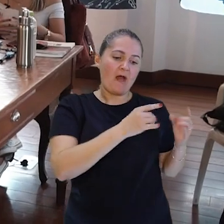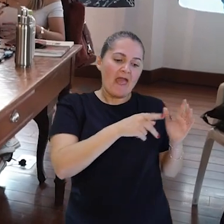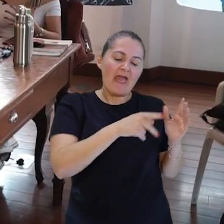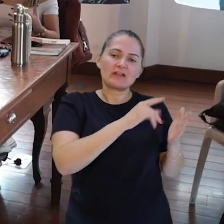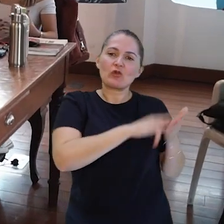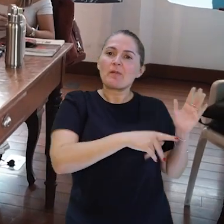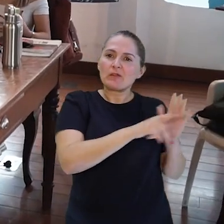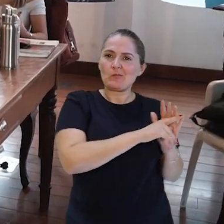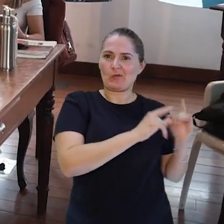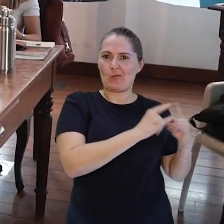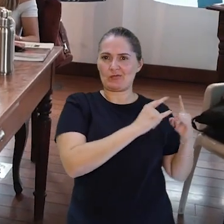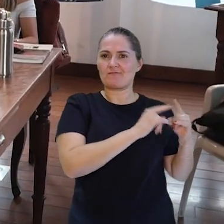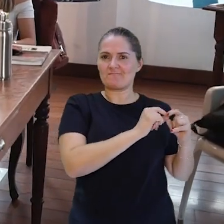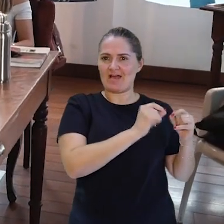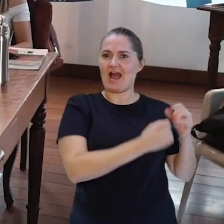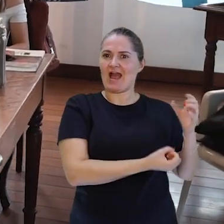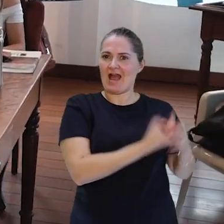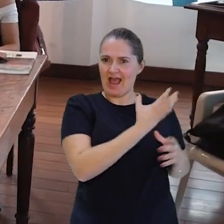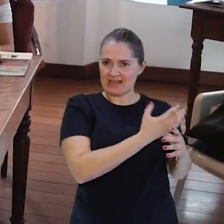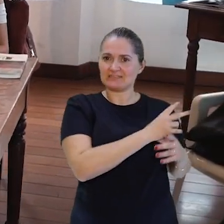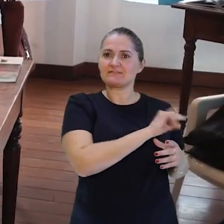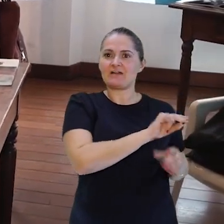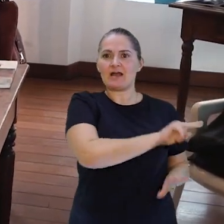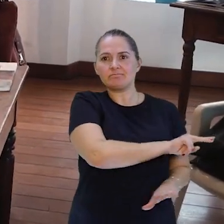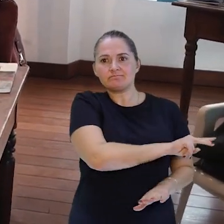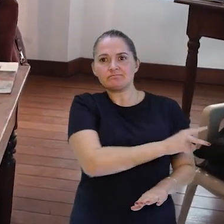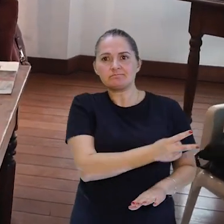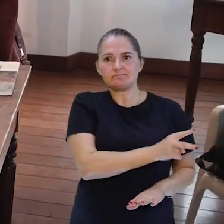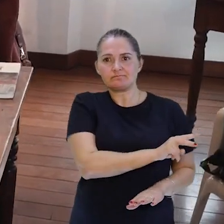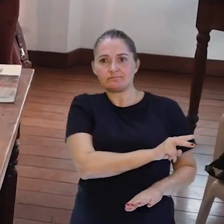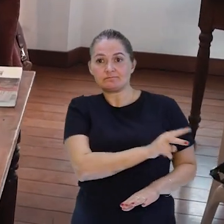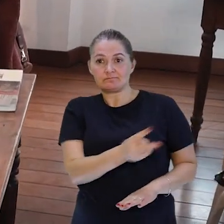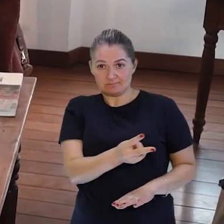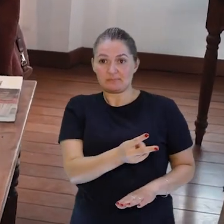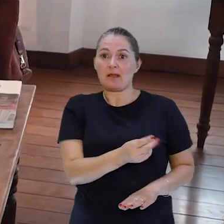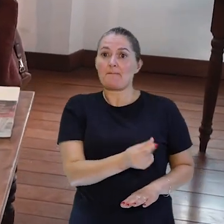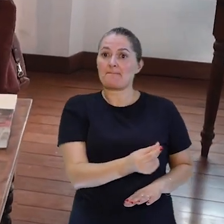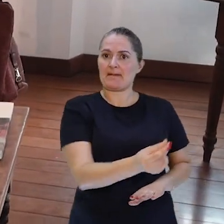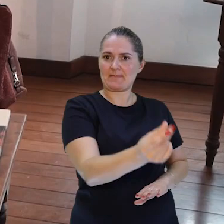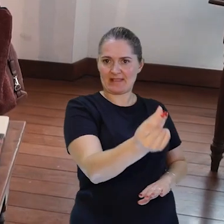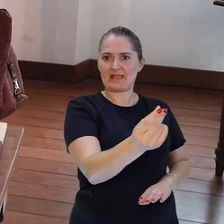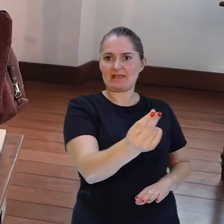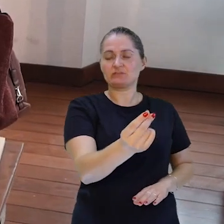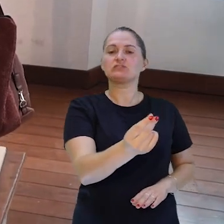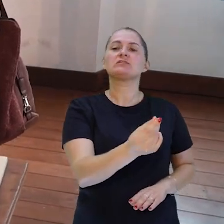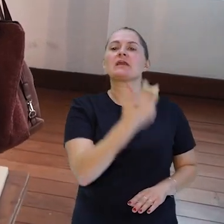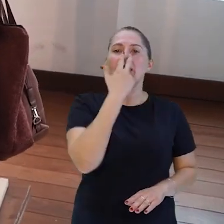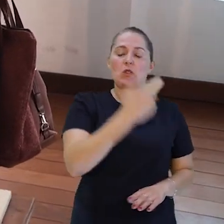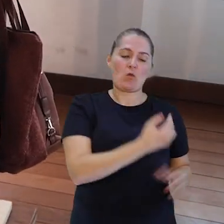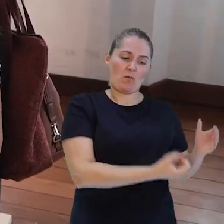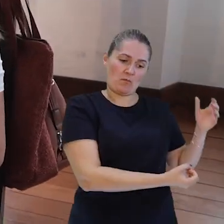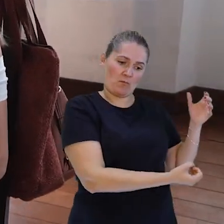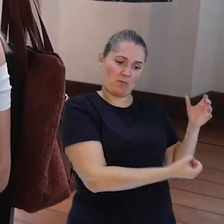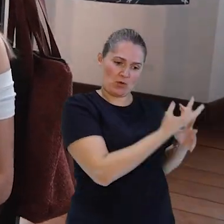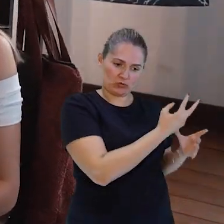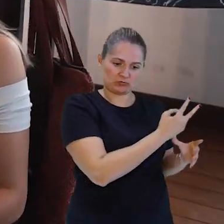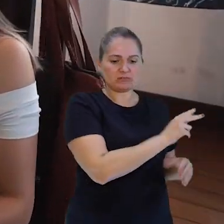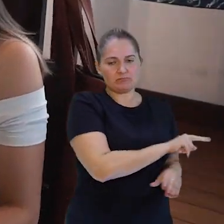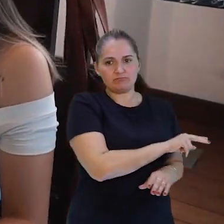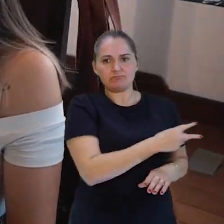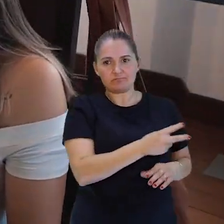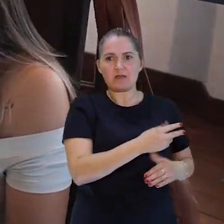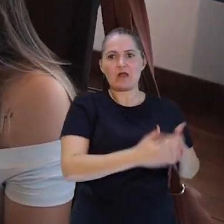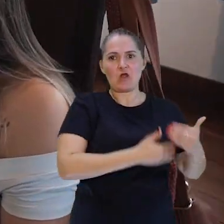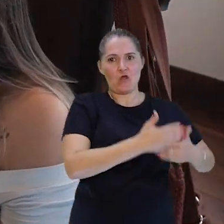é produzido por essa instituição, ele vai ter uma passagem até ele estar nesse arquivo permanente, né? Seria algo